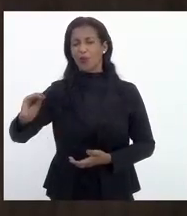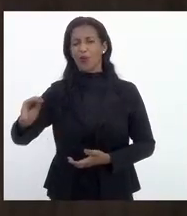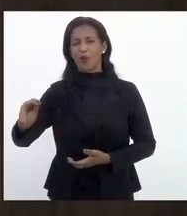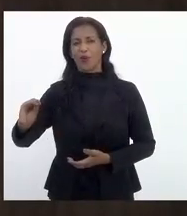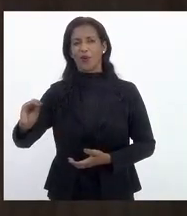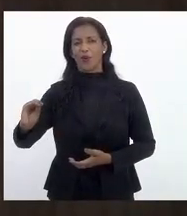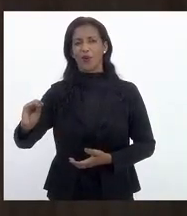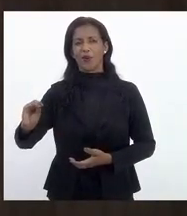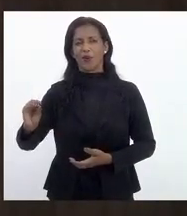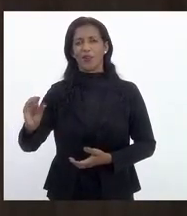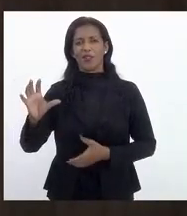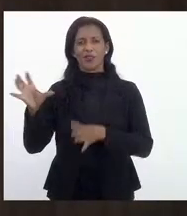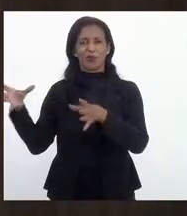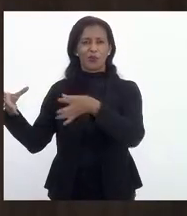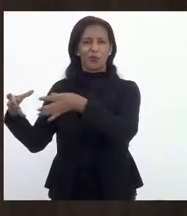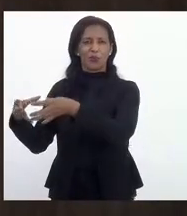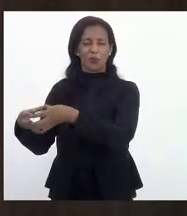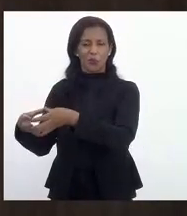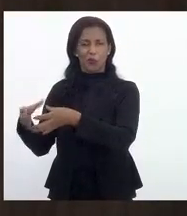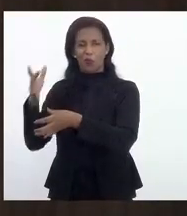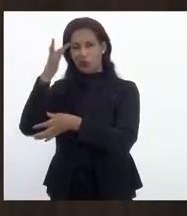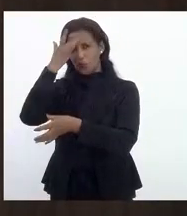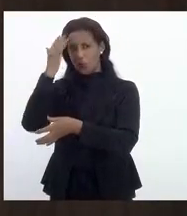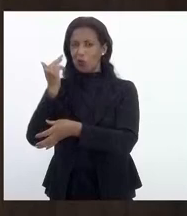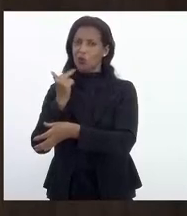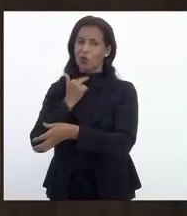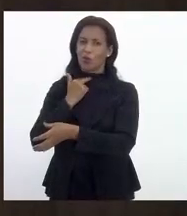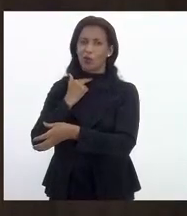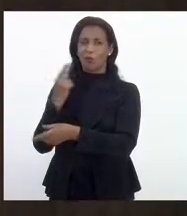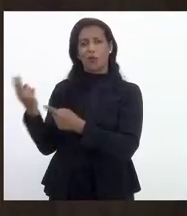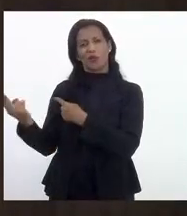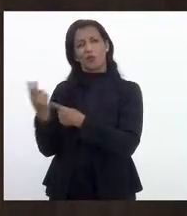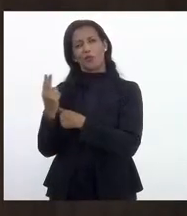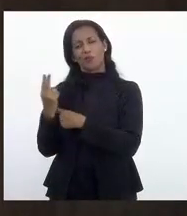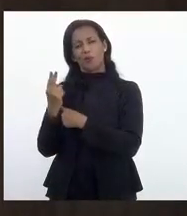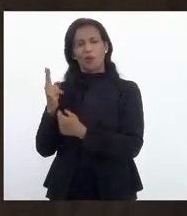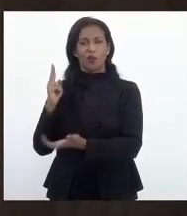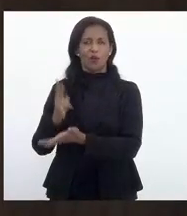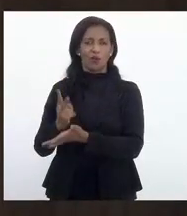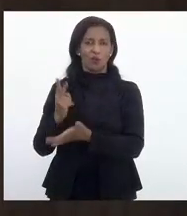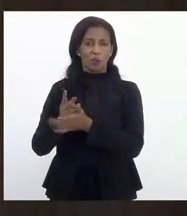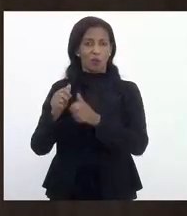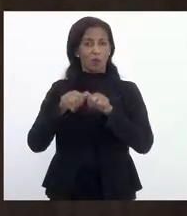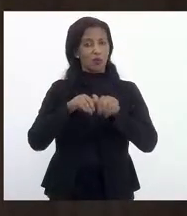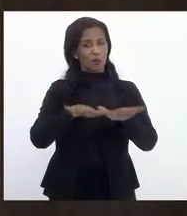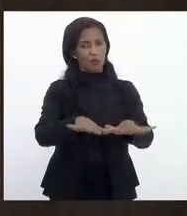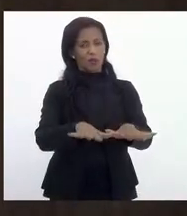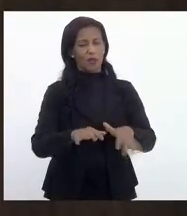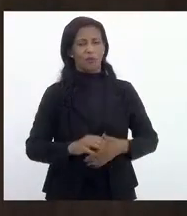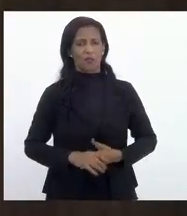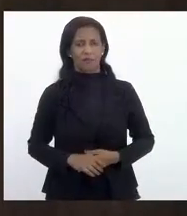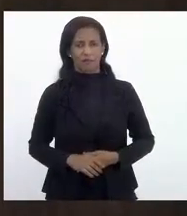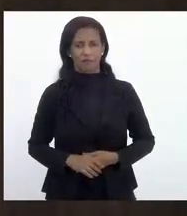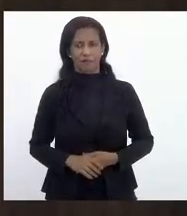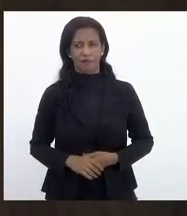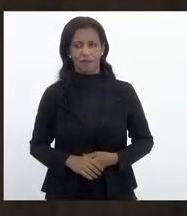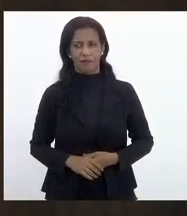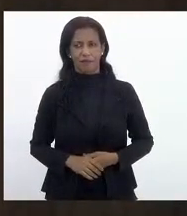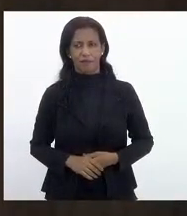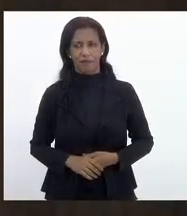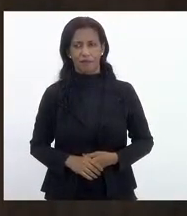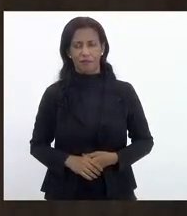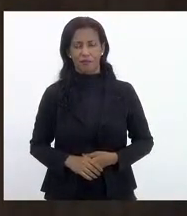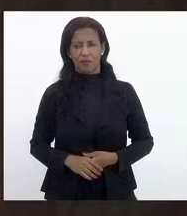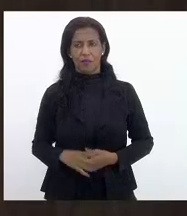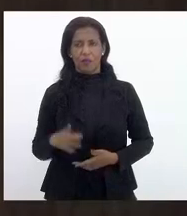de meia dúzia de gatos pingados que não poderiam se defender no meio de uma pandemia E